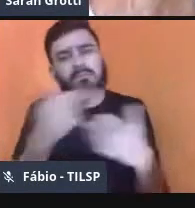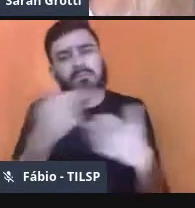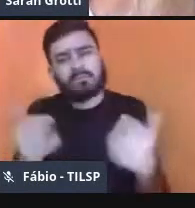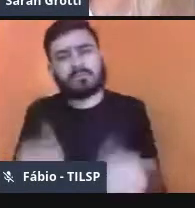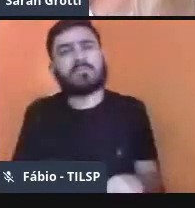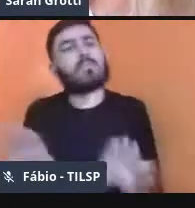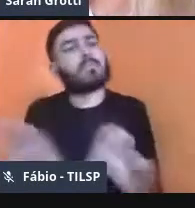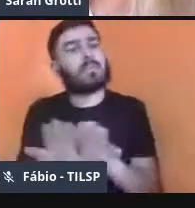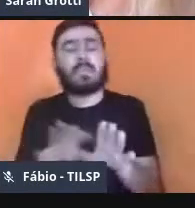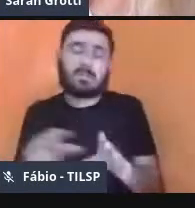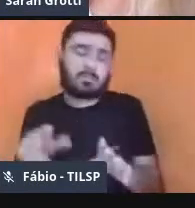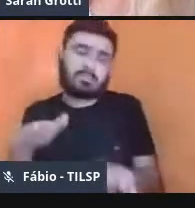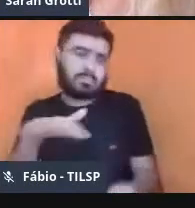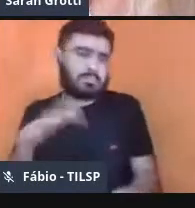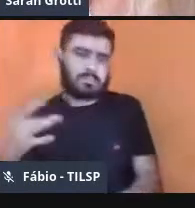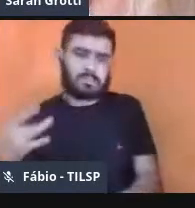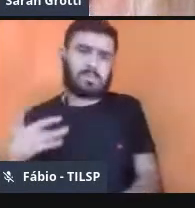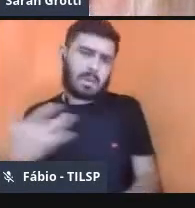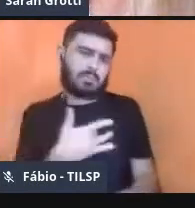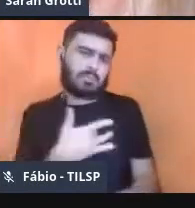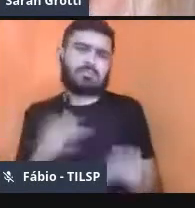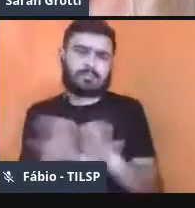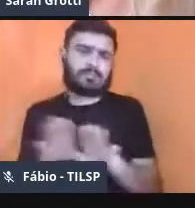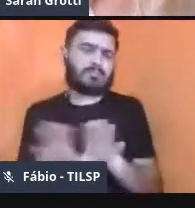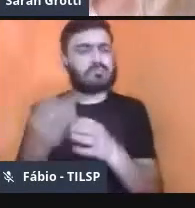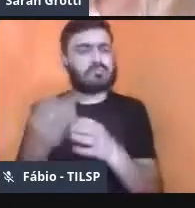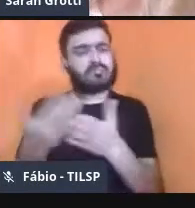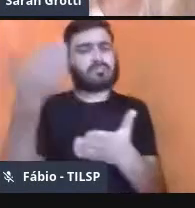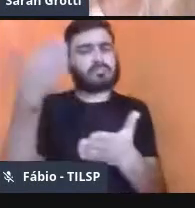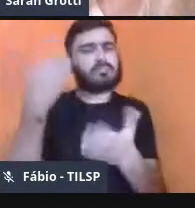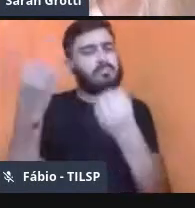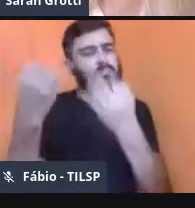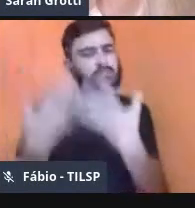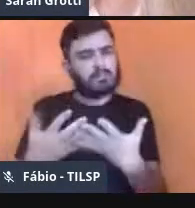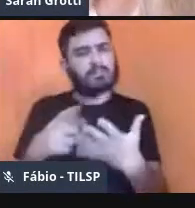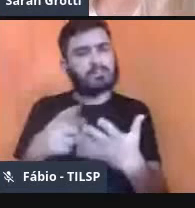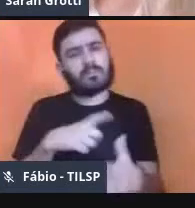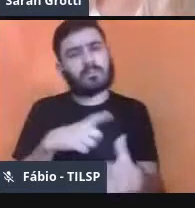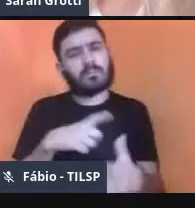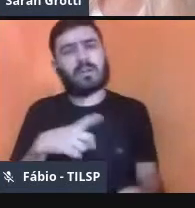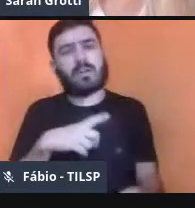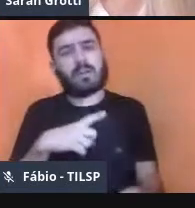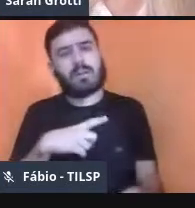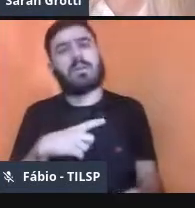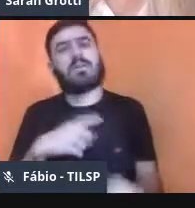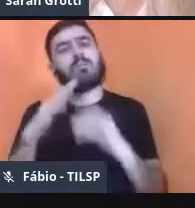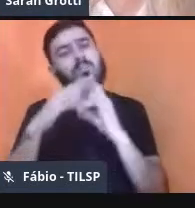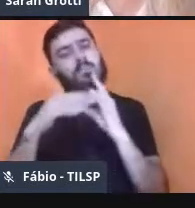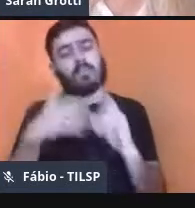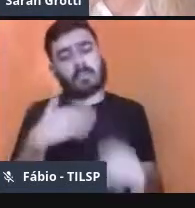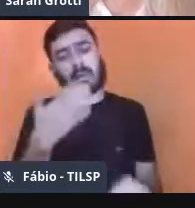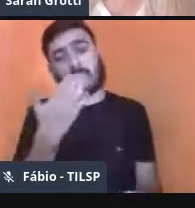como eu mostrei no início da apresentação, né? Vou ser vegetariano para melhorar minha alimentação.